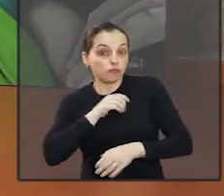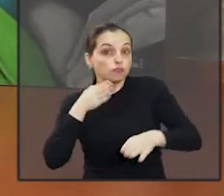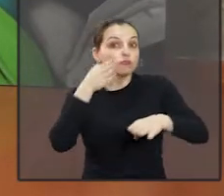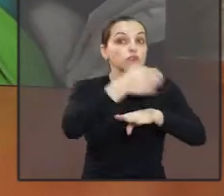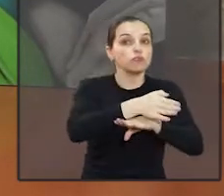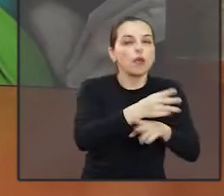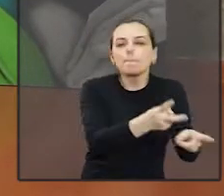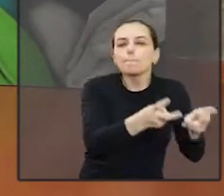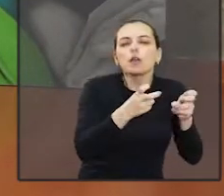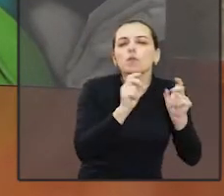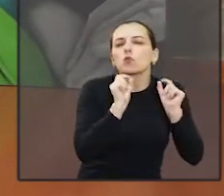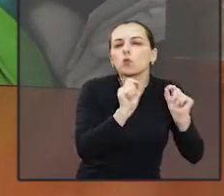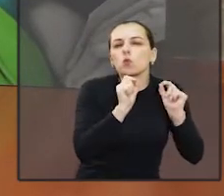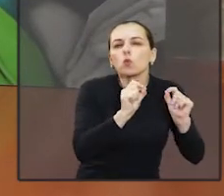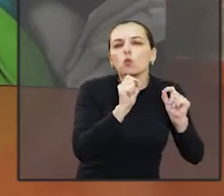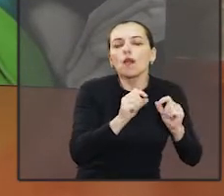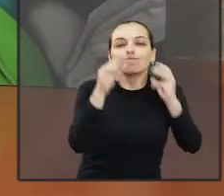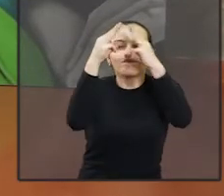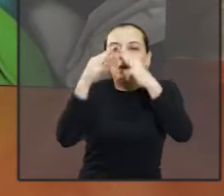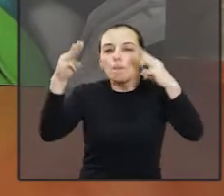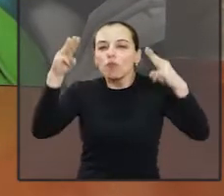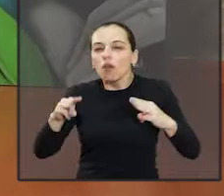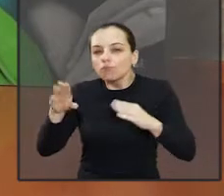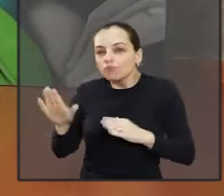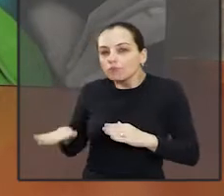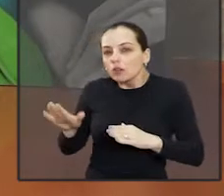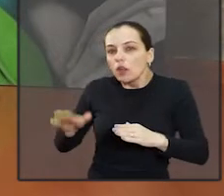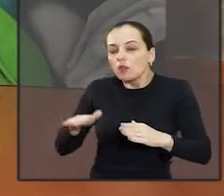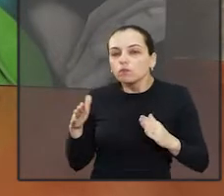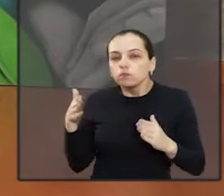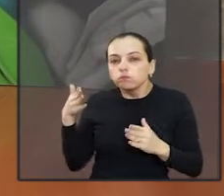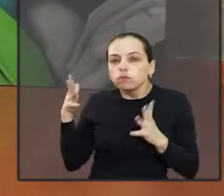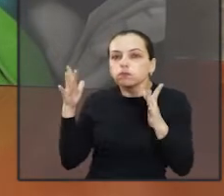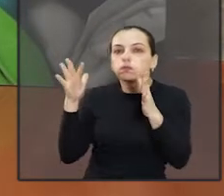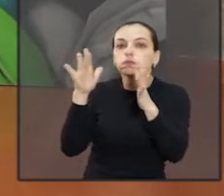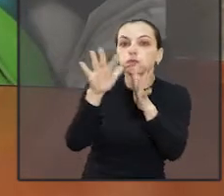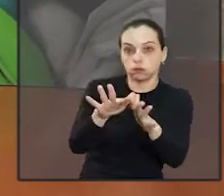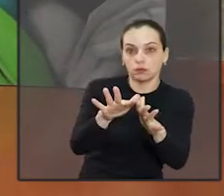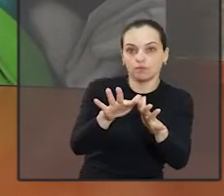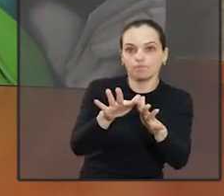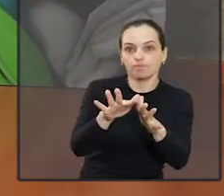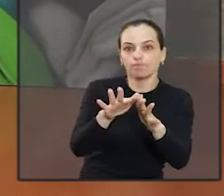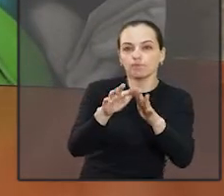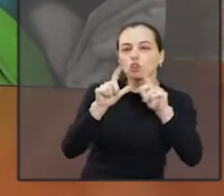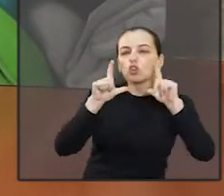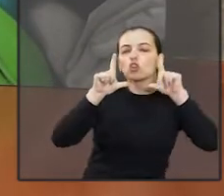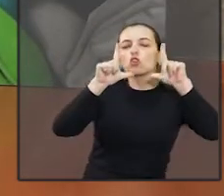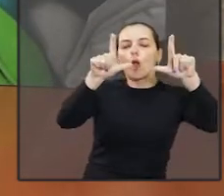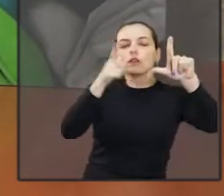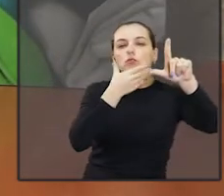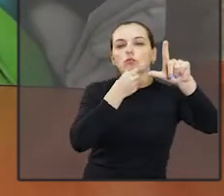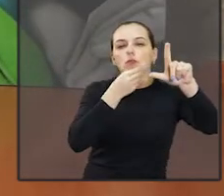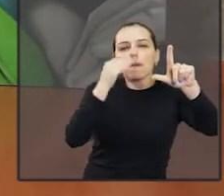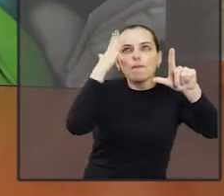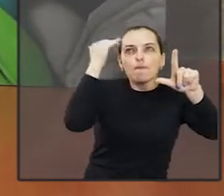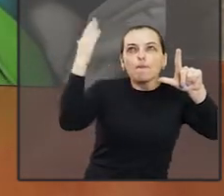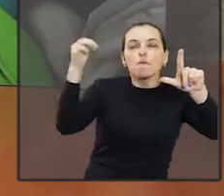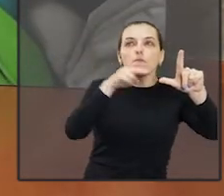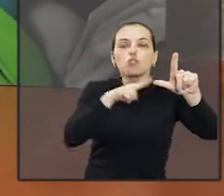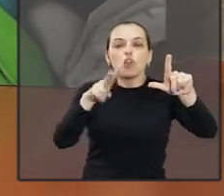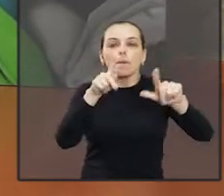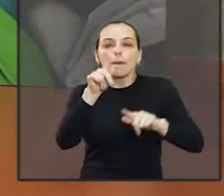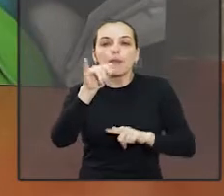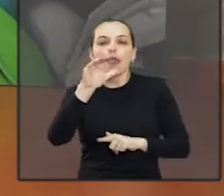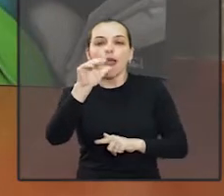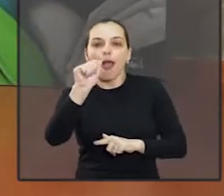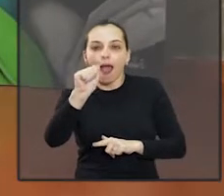exemplo, quando eu tive em Madrid, no museu lá em Madrid, eu vi um negócio que me marcou muito, assim, que, tipo, o museu